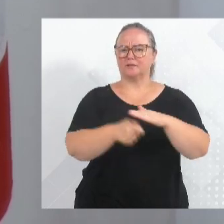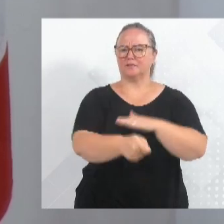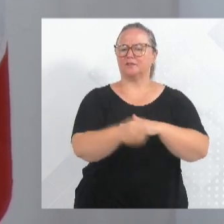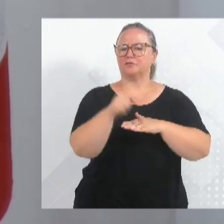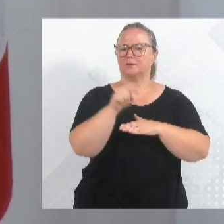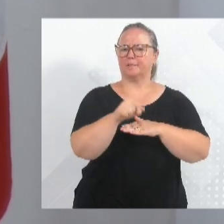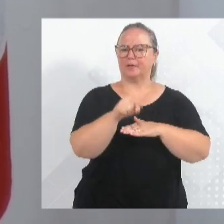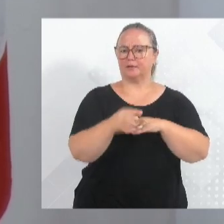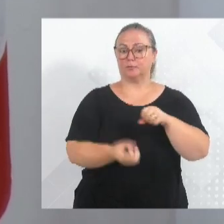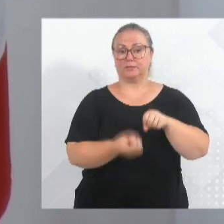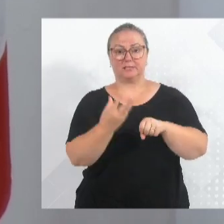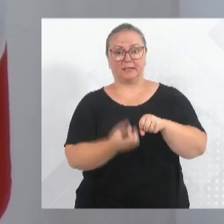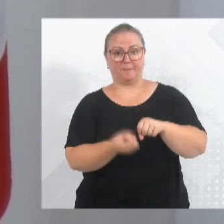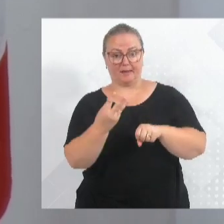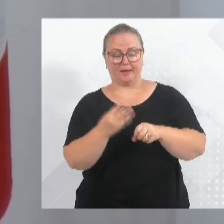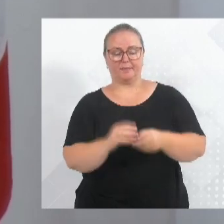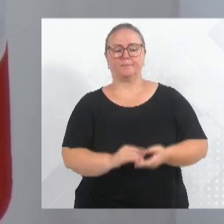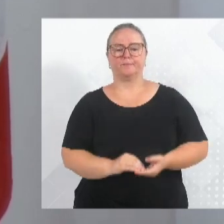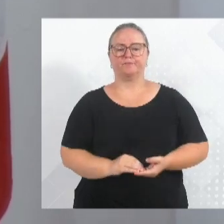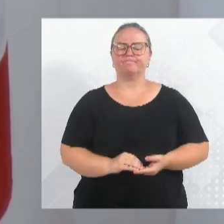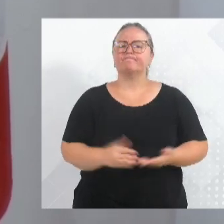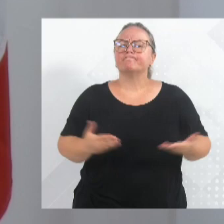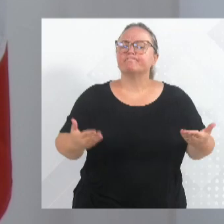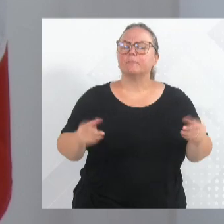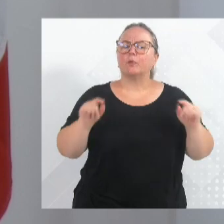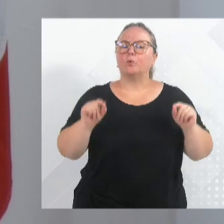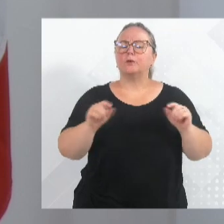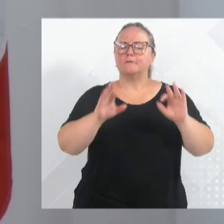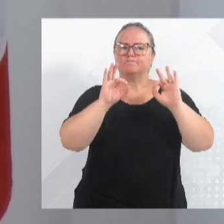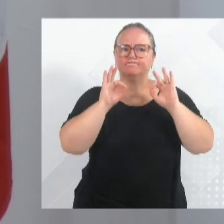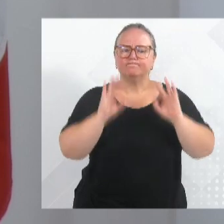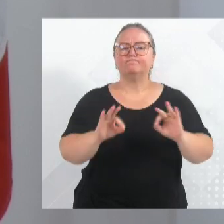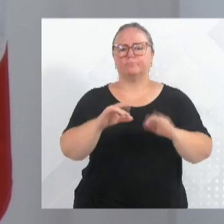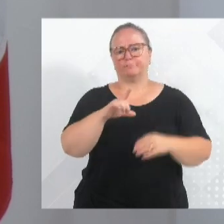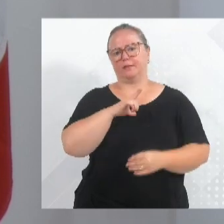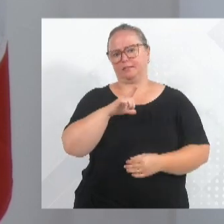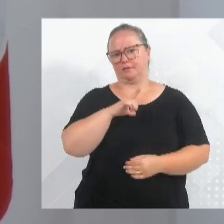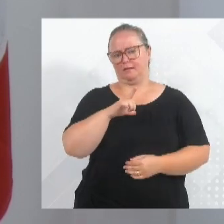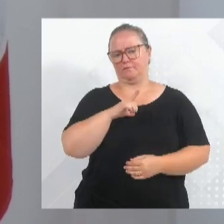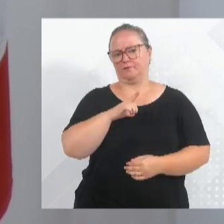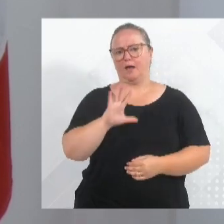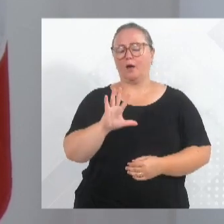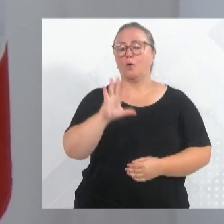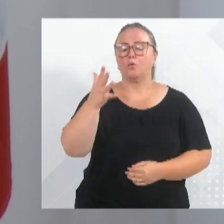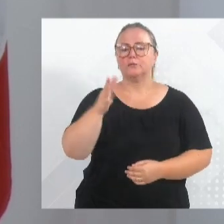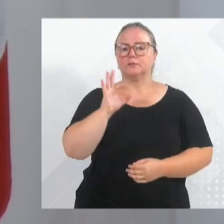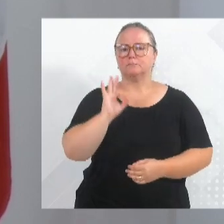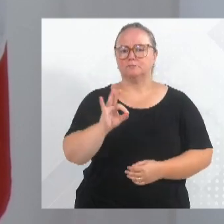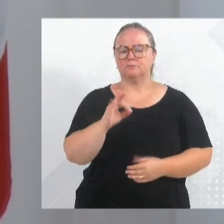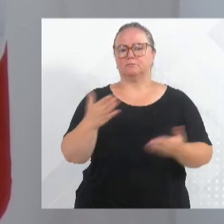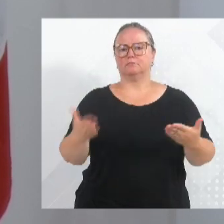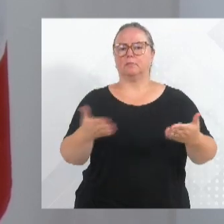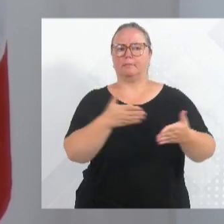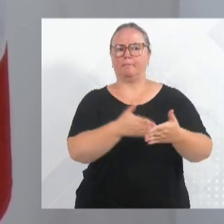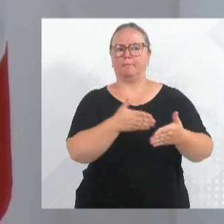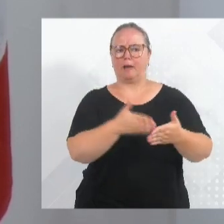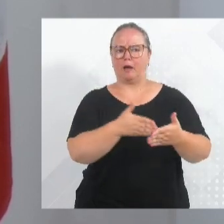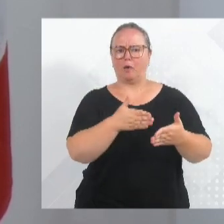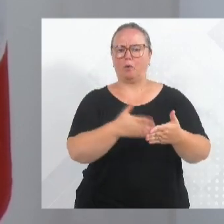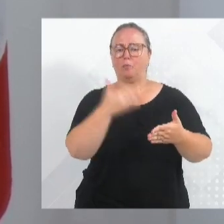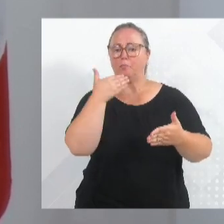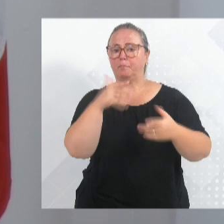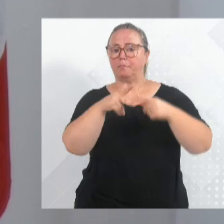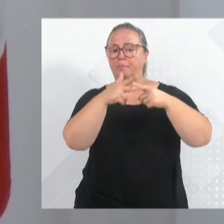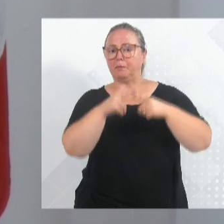SAMAI. O que realmente aconteceu? Porque me parece que barraram, mandaram fazer correções. Como é que está